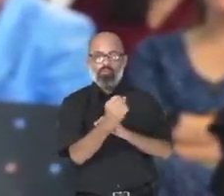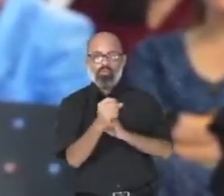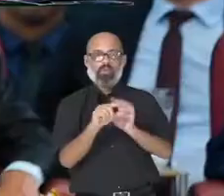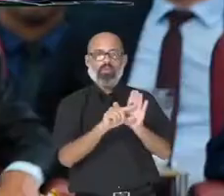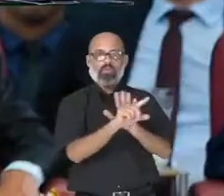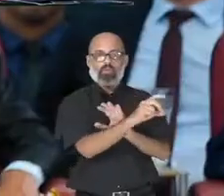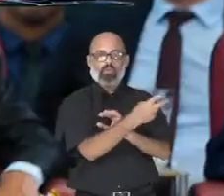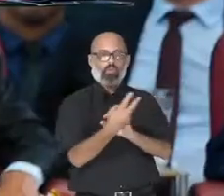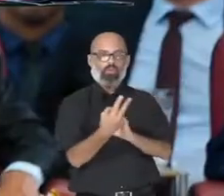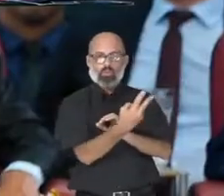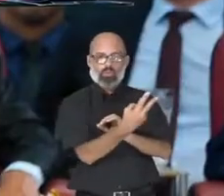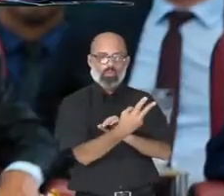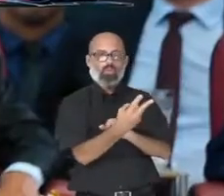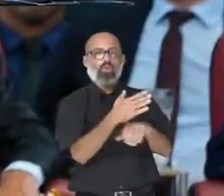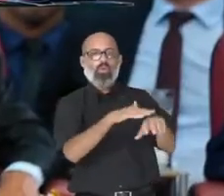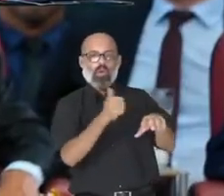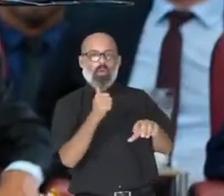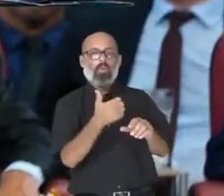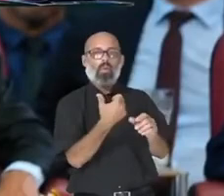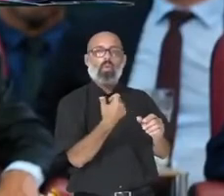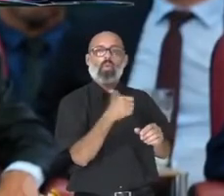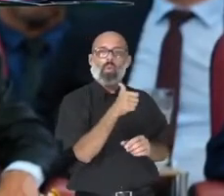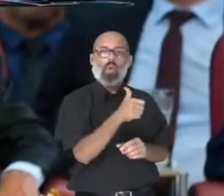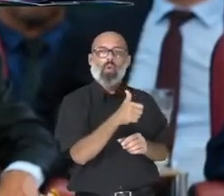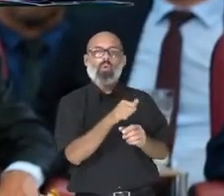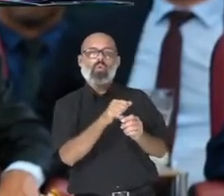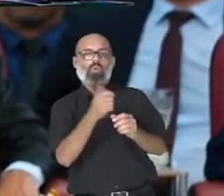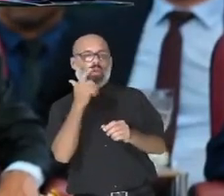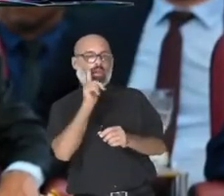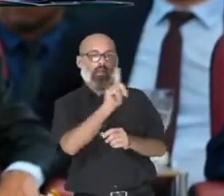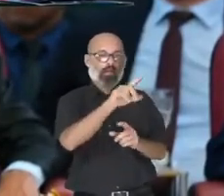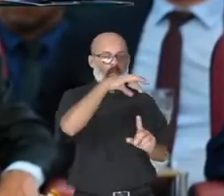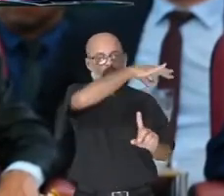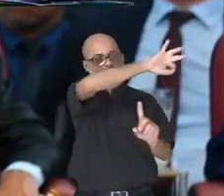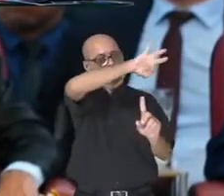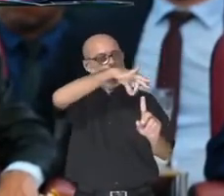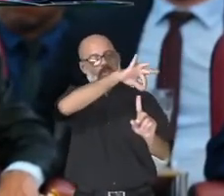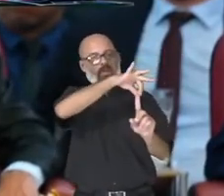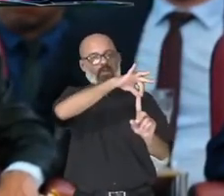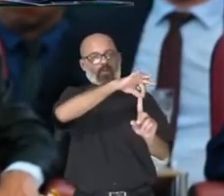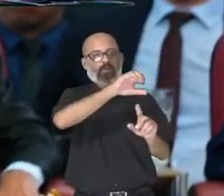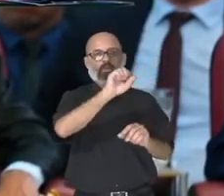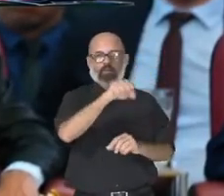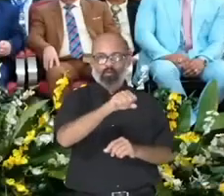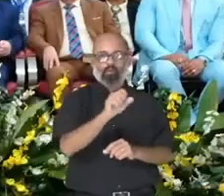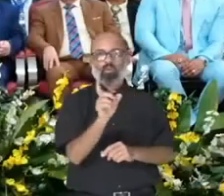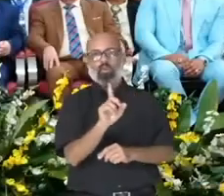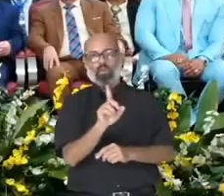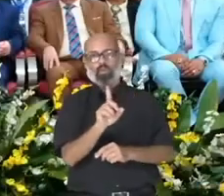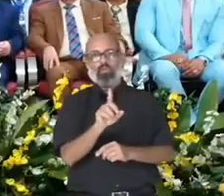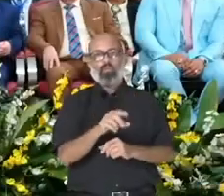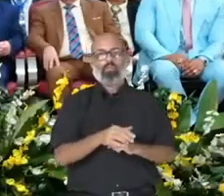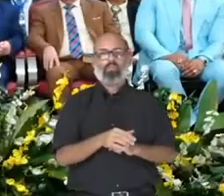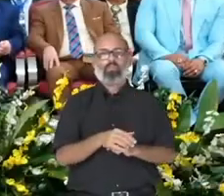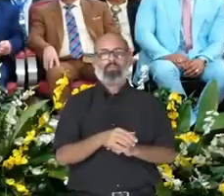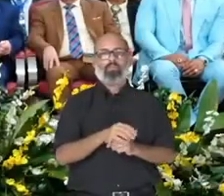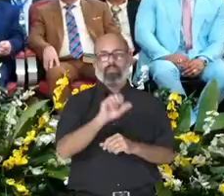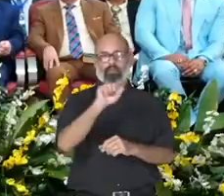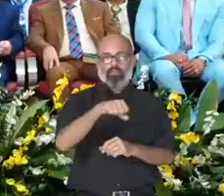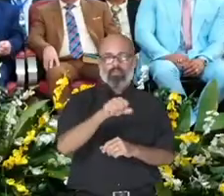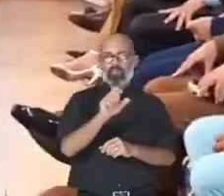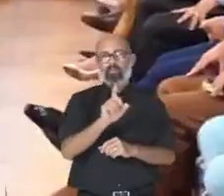assim, e disse: recebei o Espírito Santo, eles receberam sim ou não? Sim ou